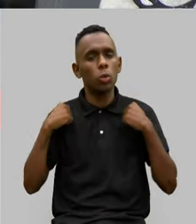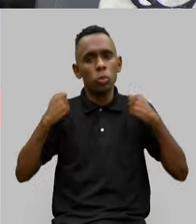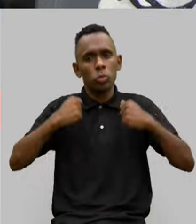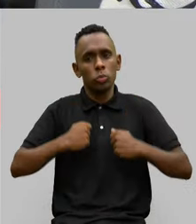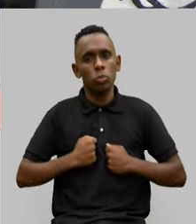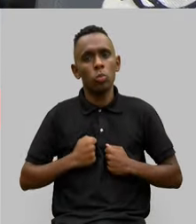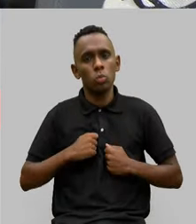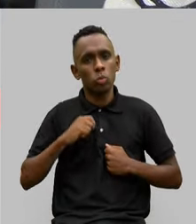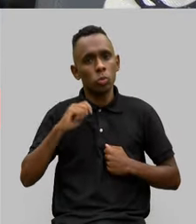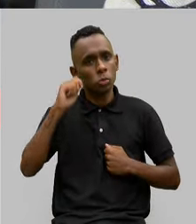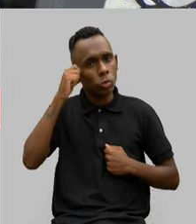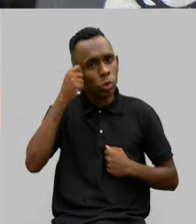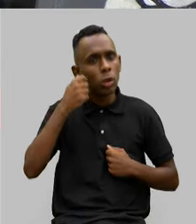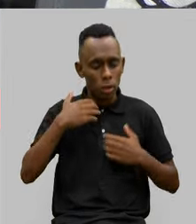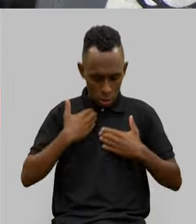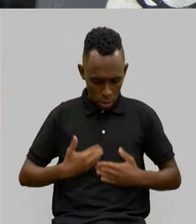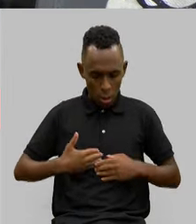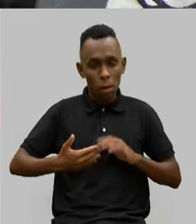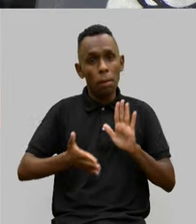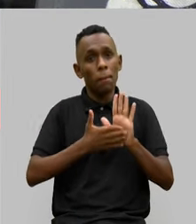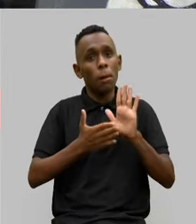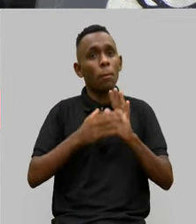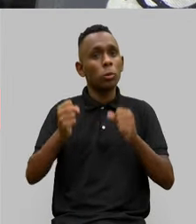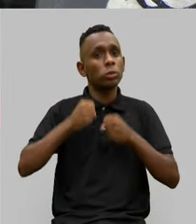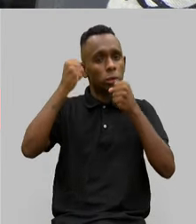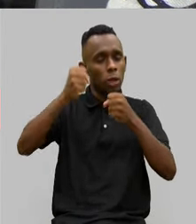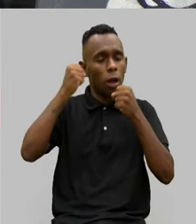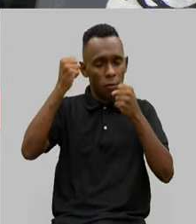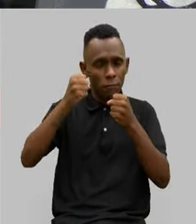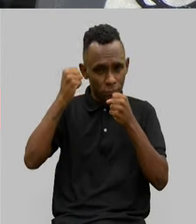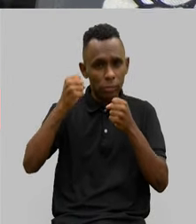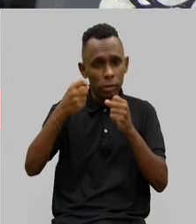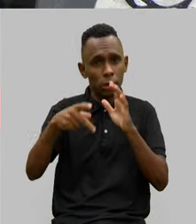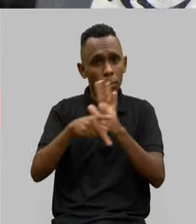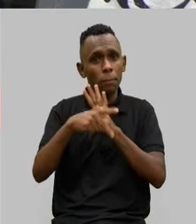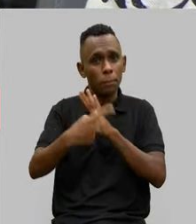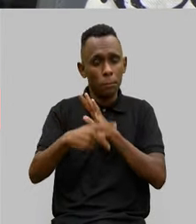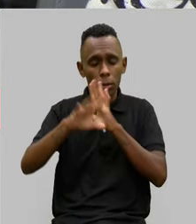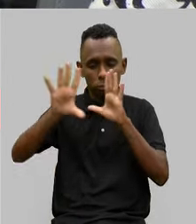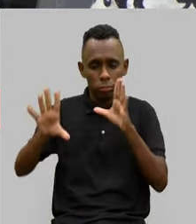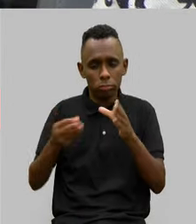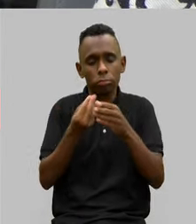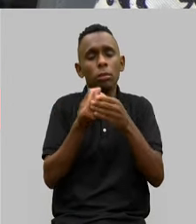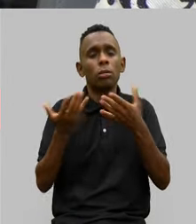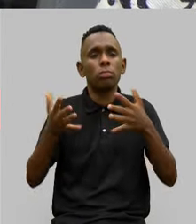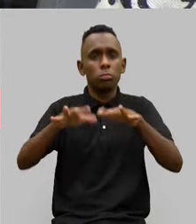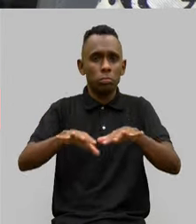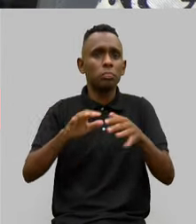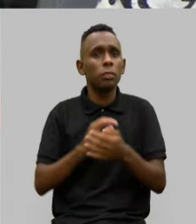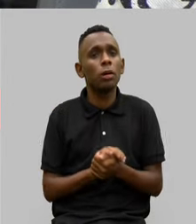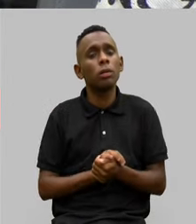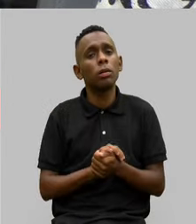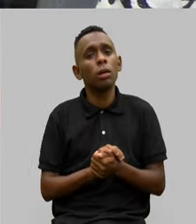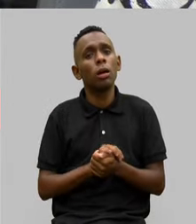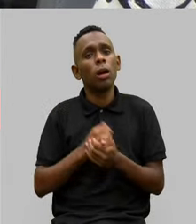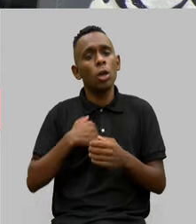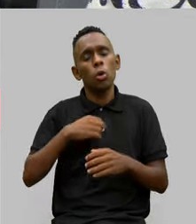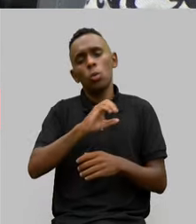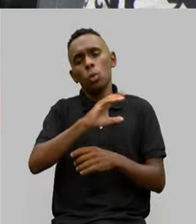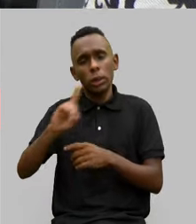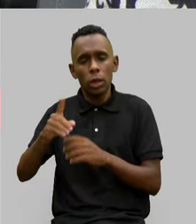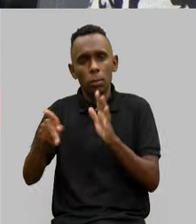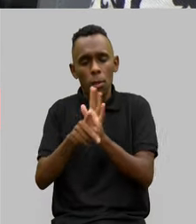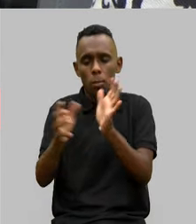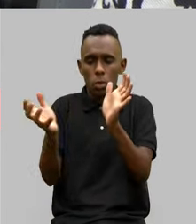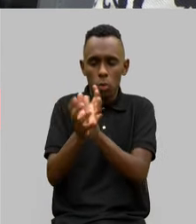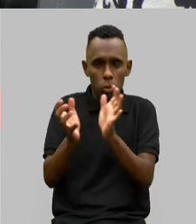escuro com a camisa da campanha Nacional defensoria pública em Ação pela inclusão da Eu Sou coordenador da comissão